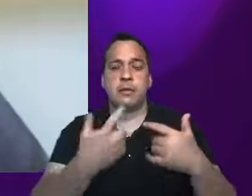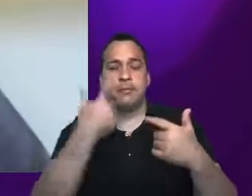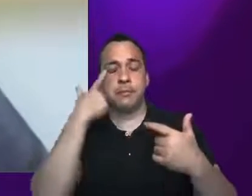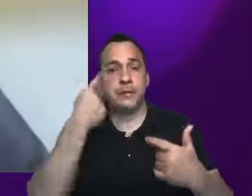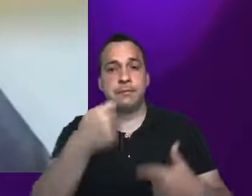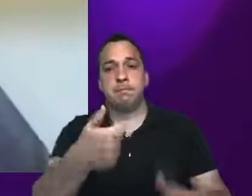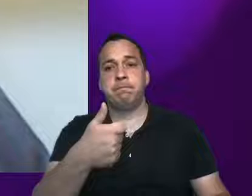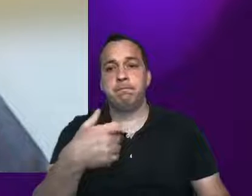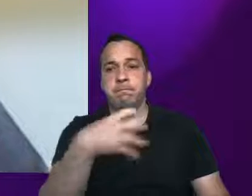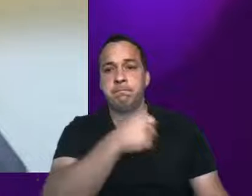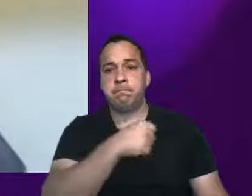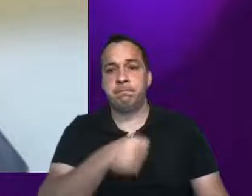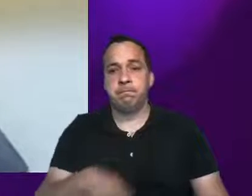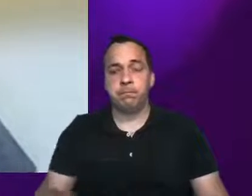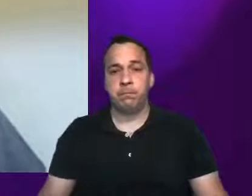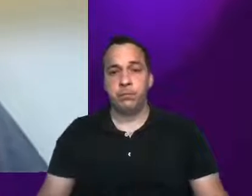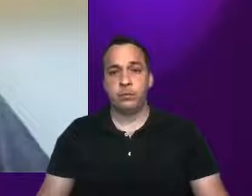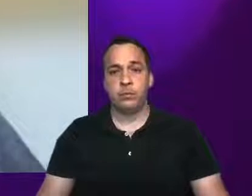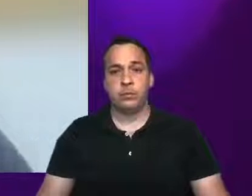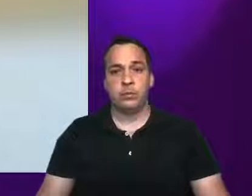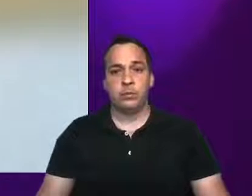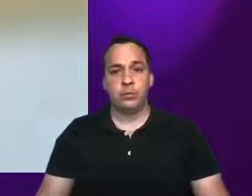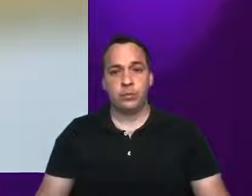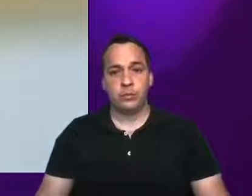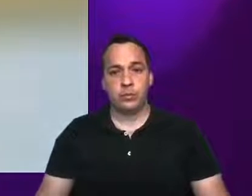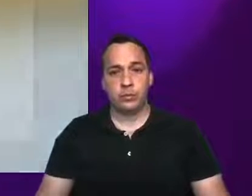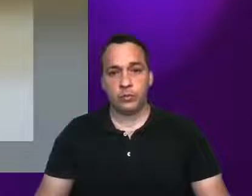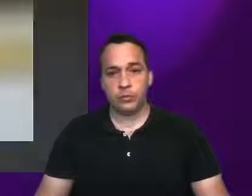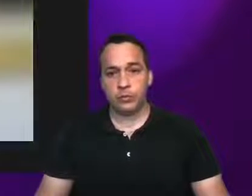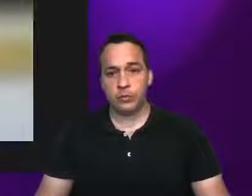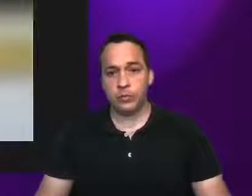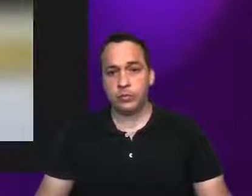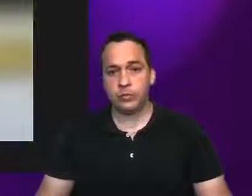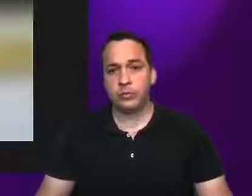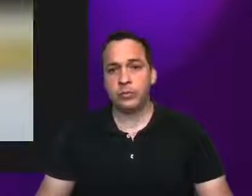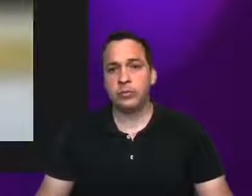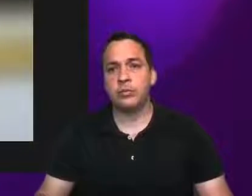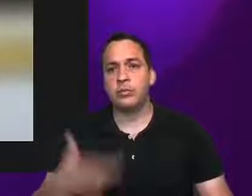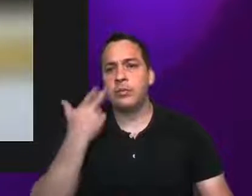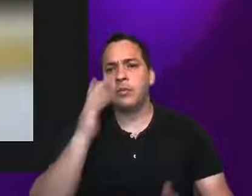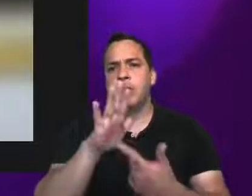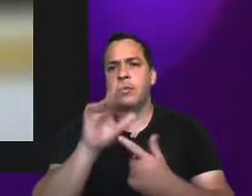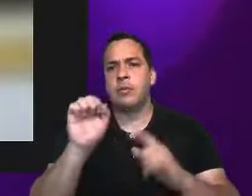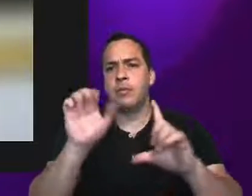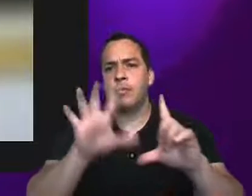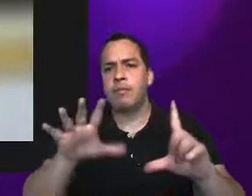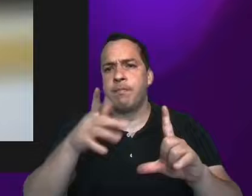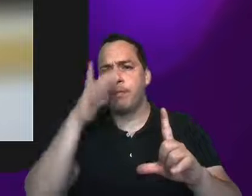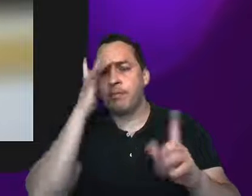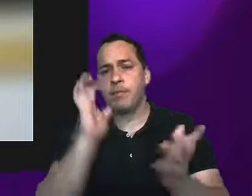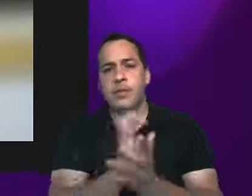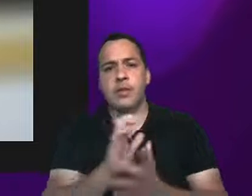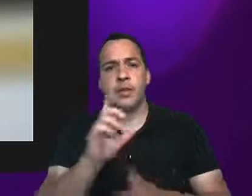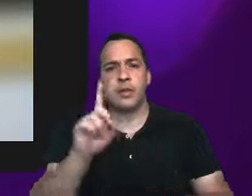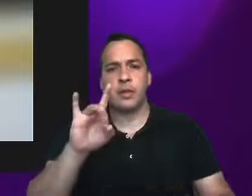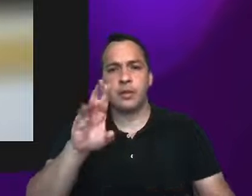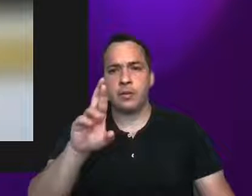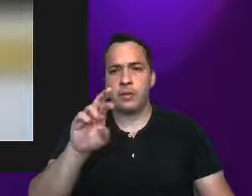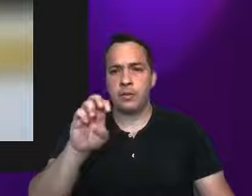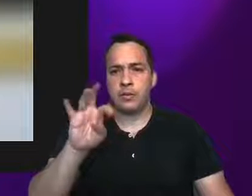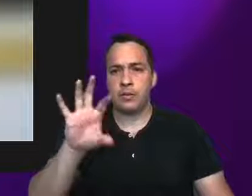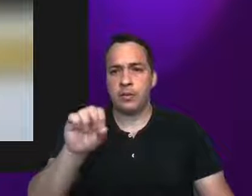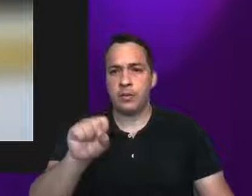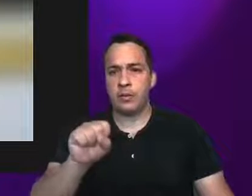O Tiago, você mostrou aquele quadro da Associação de Diuréticos e